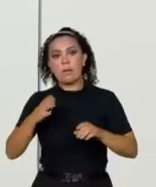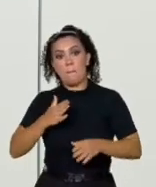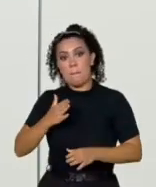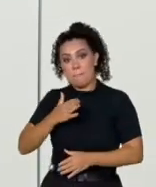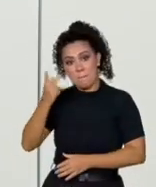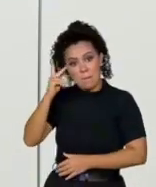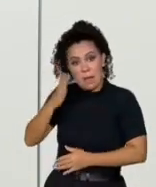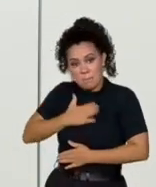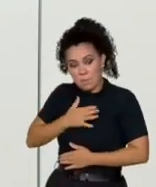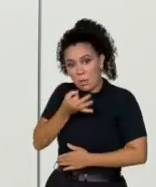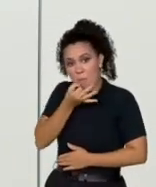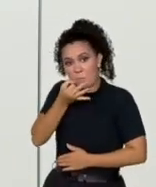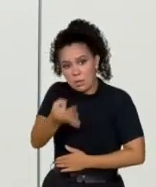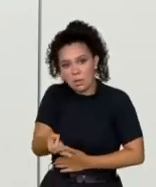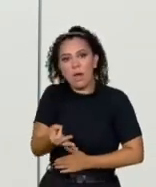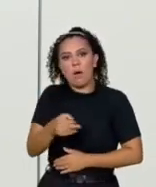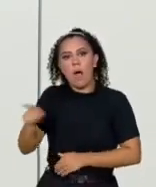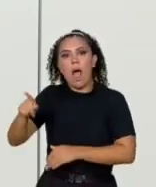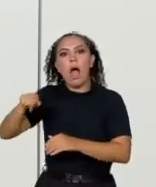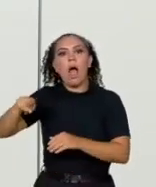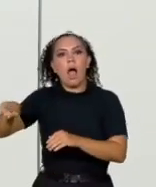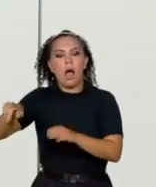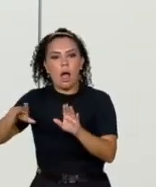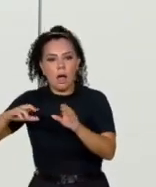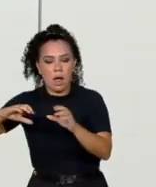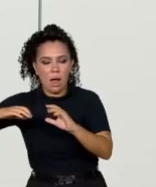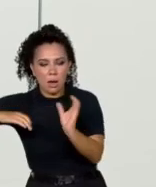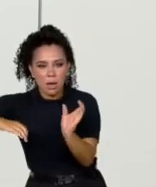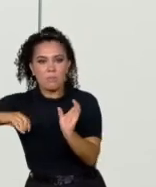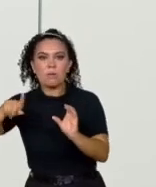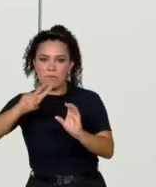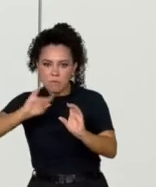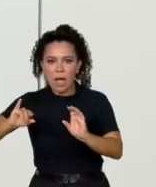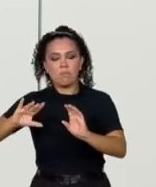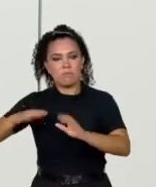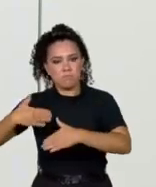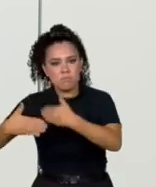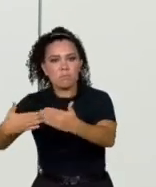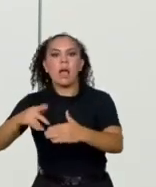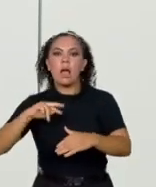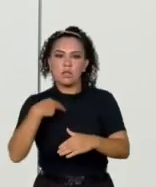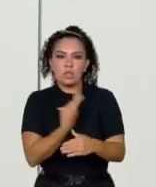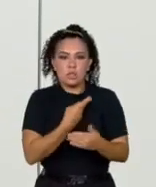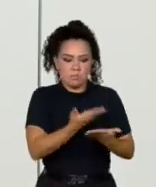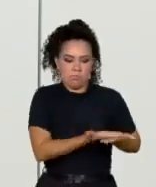sido apreciada pela Câmara terminativamente,